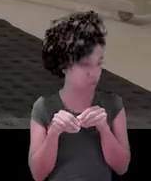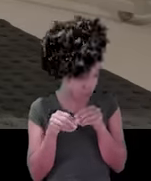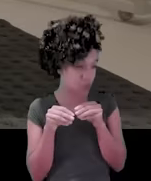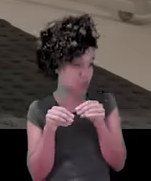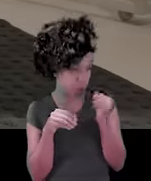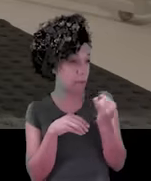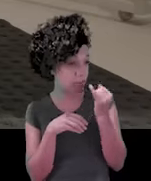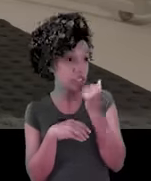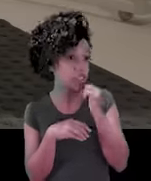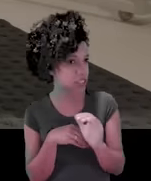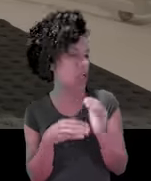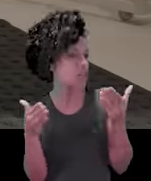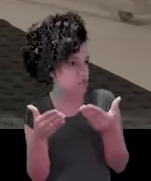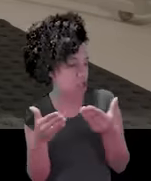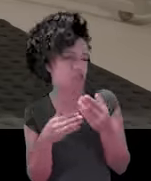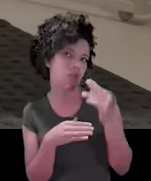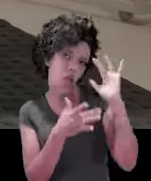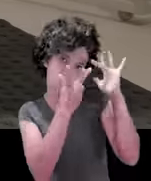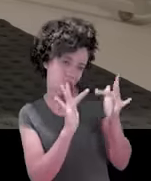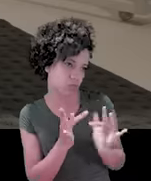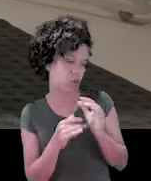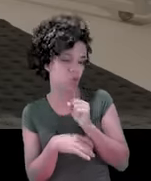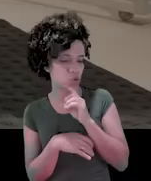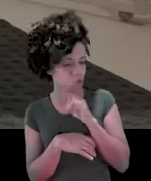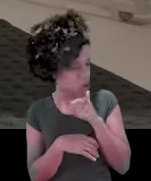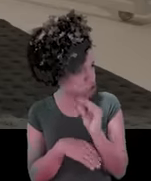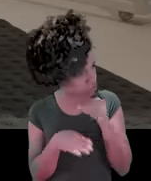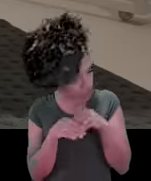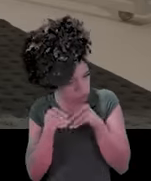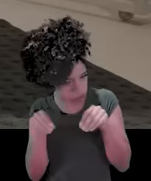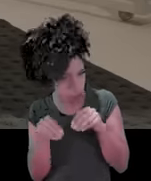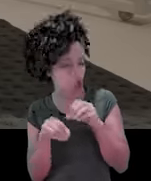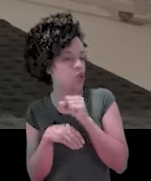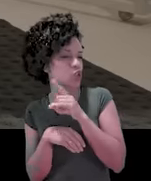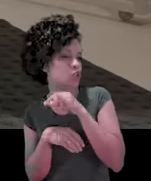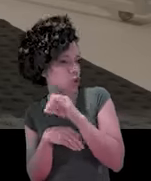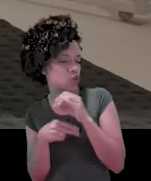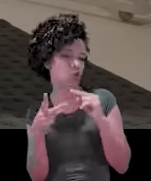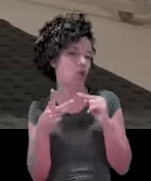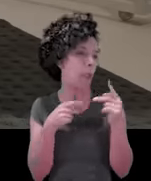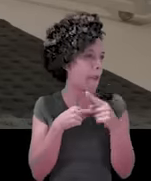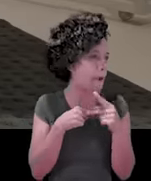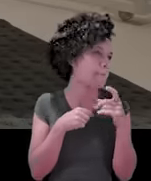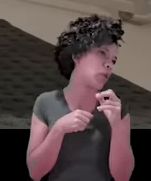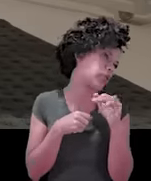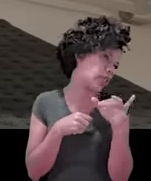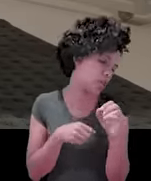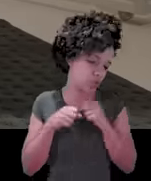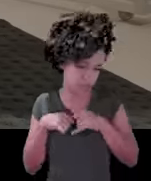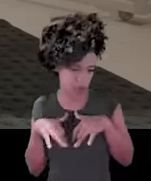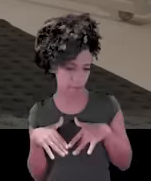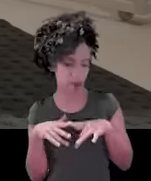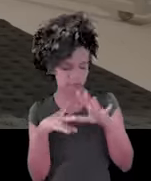importantíssimo hoje na neurociência é o sódio tá no sal é só de potássio eles abrem os